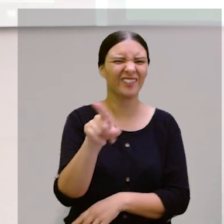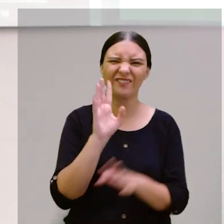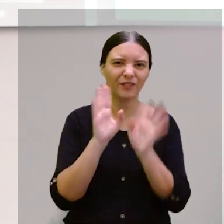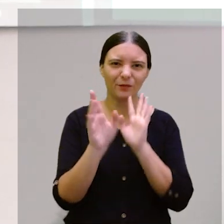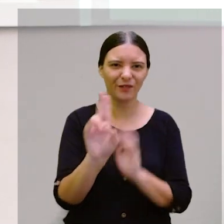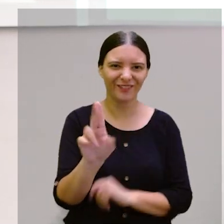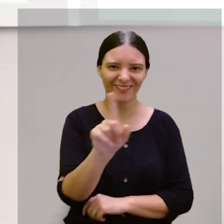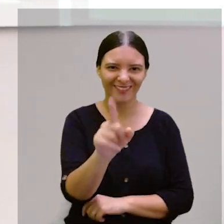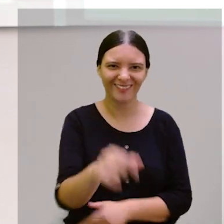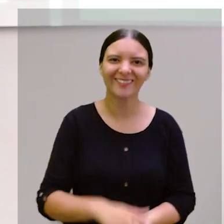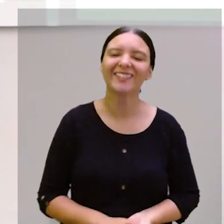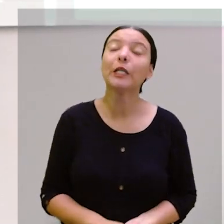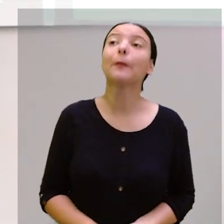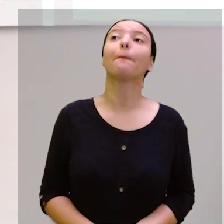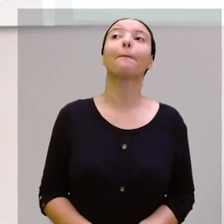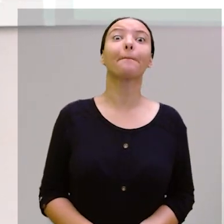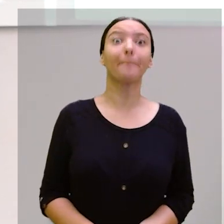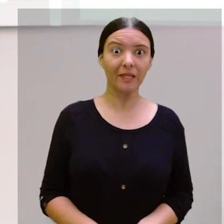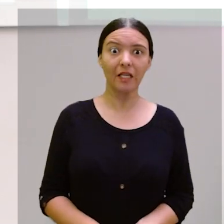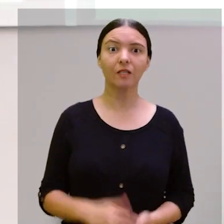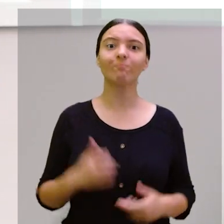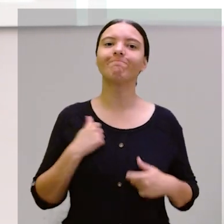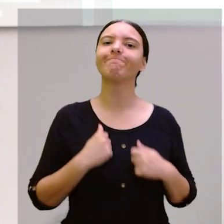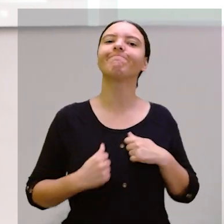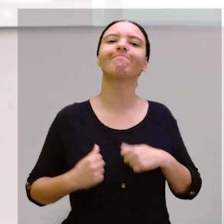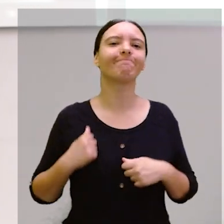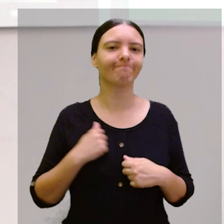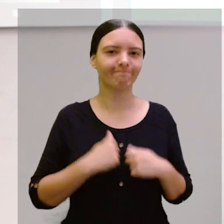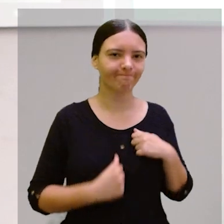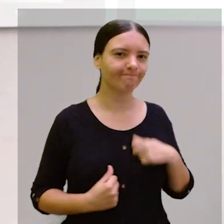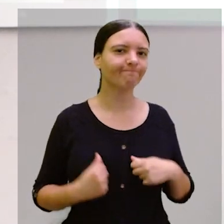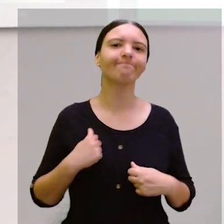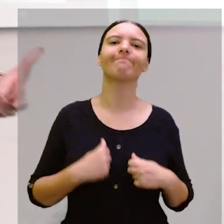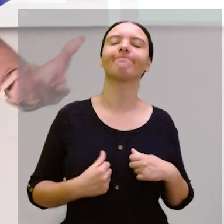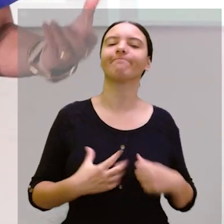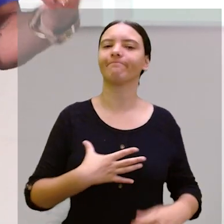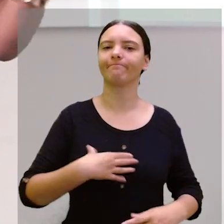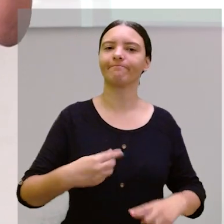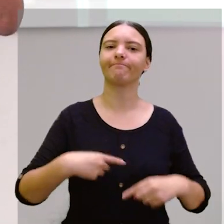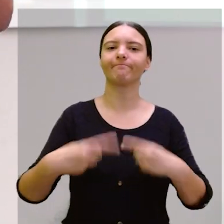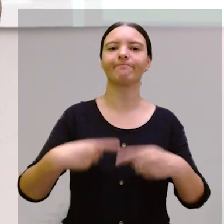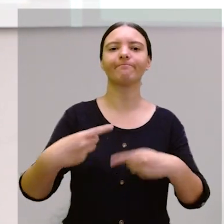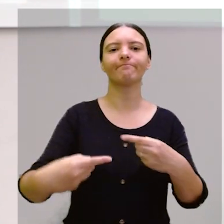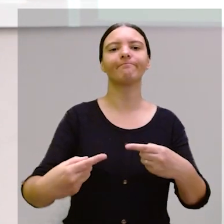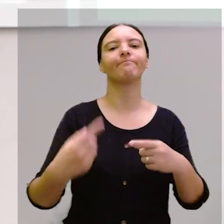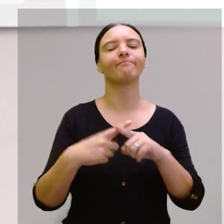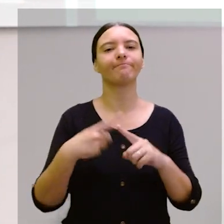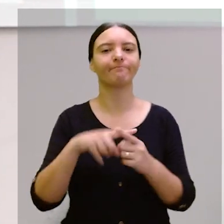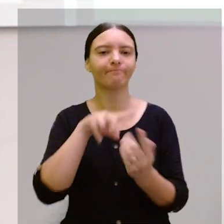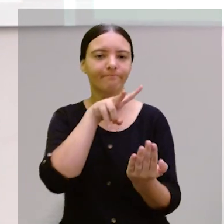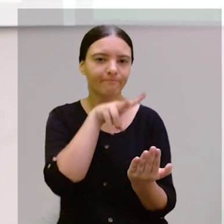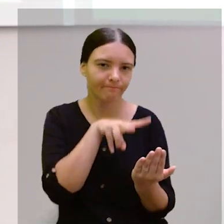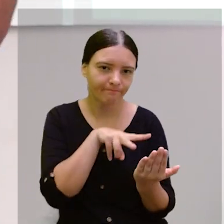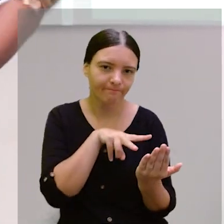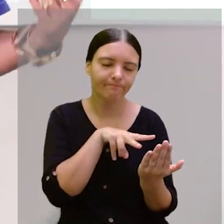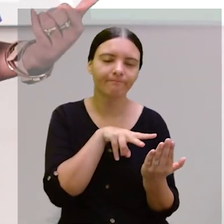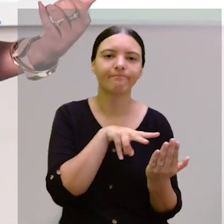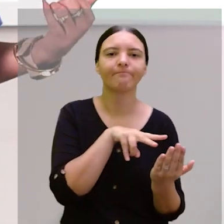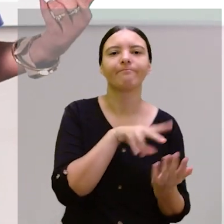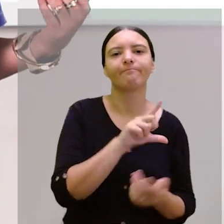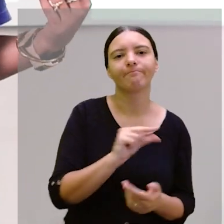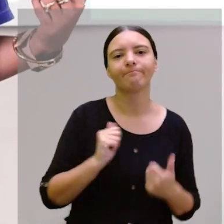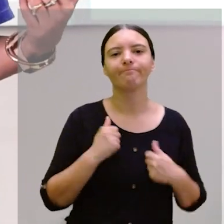enfim. Isso gera o quê? Ansiedade. É uma geração que talvez leia menos e fique